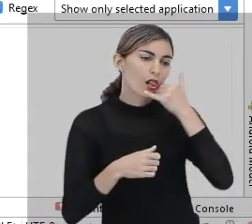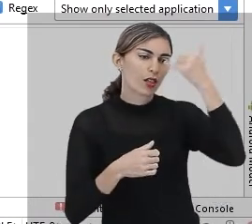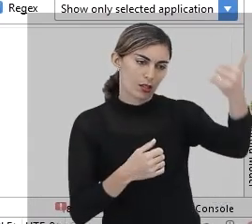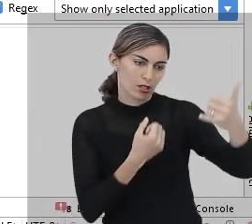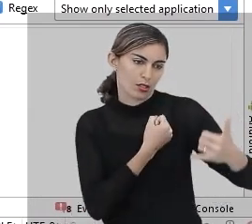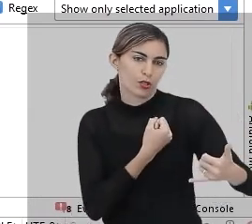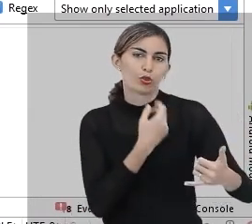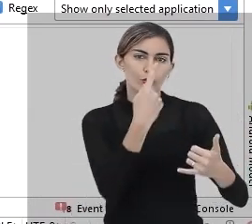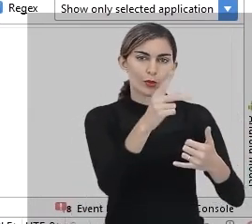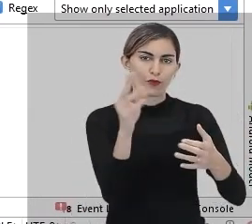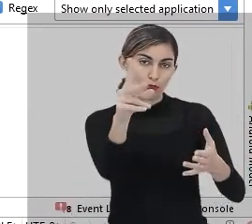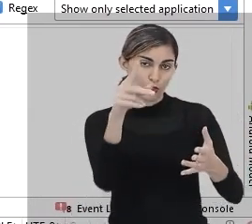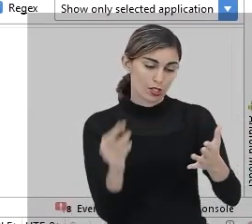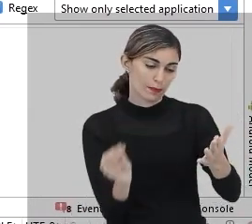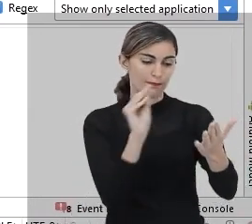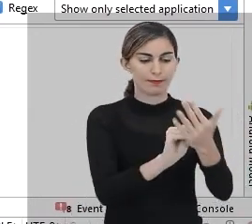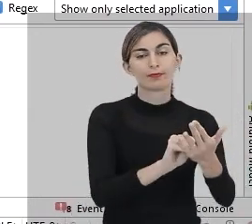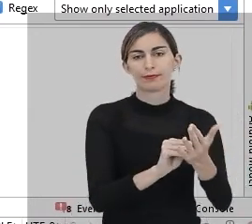você especificou.